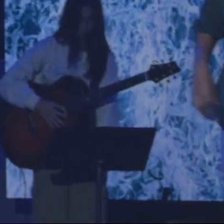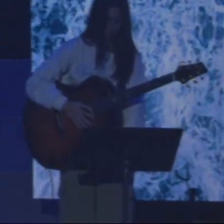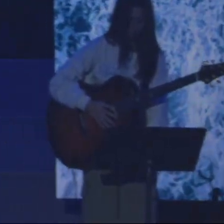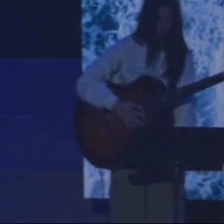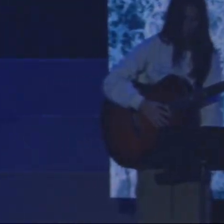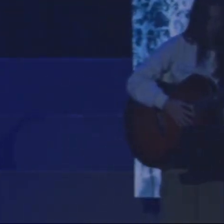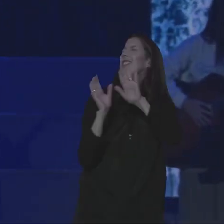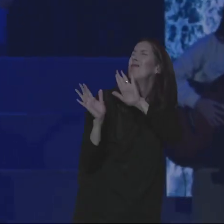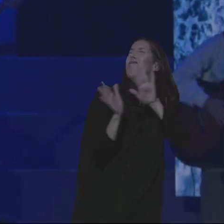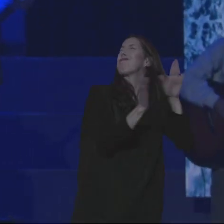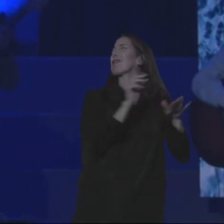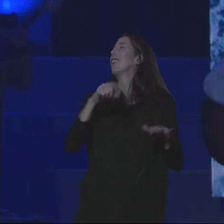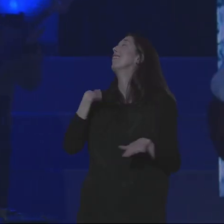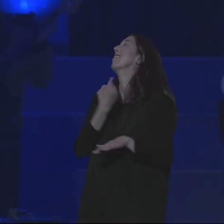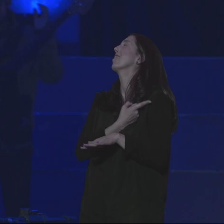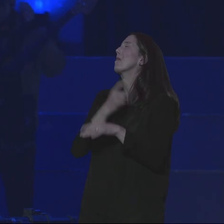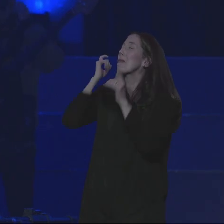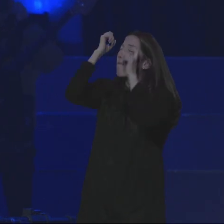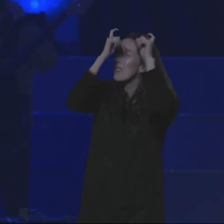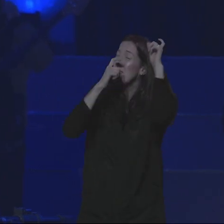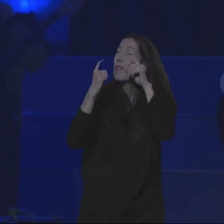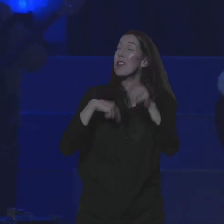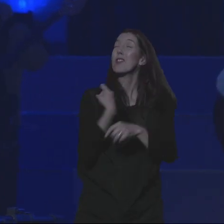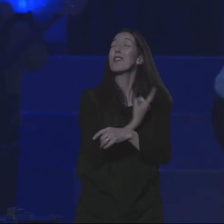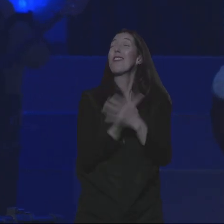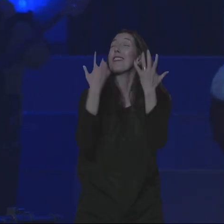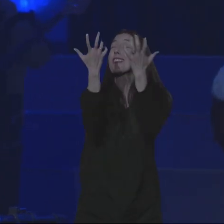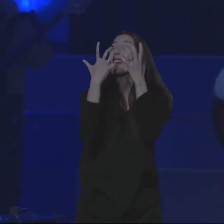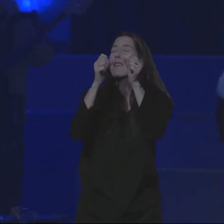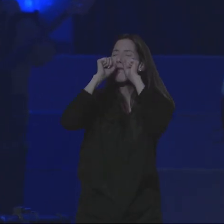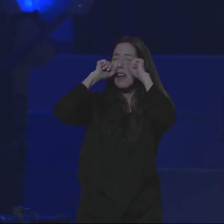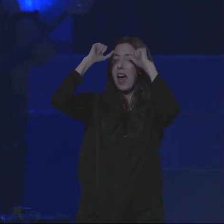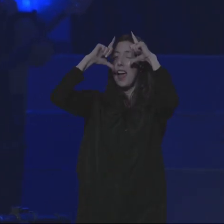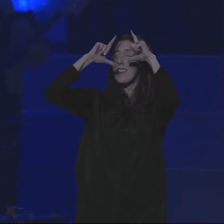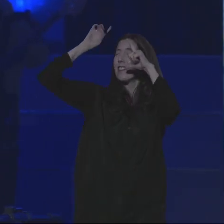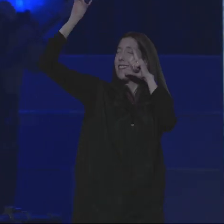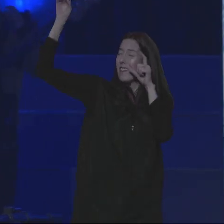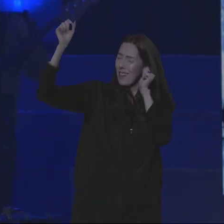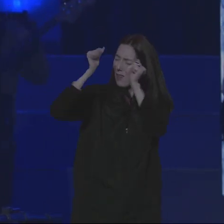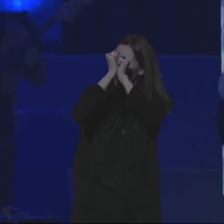Nós estamos preocupados, nós estamos atentos, é com a Tua presença.